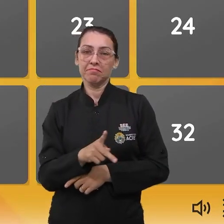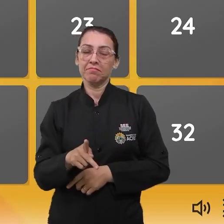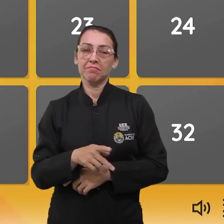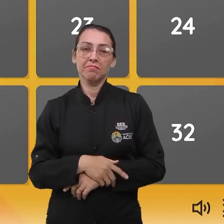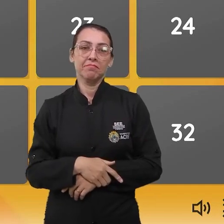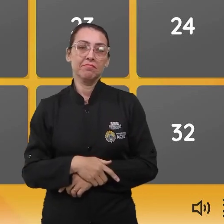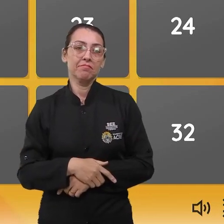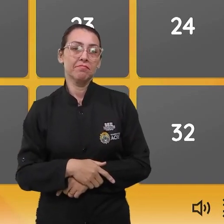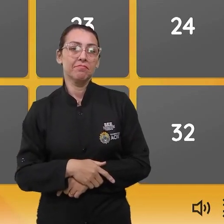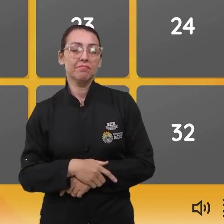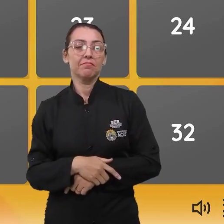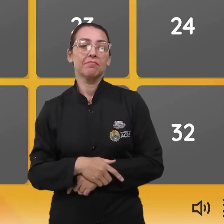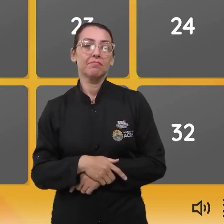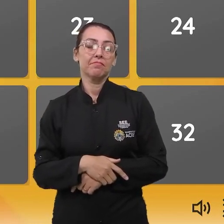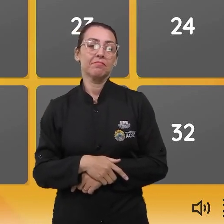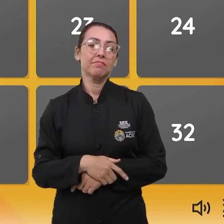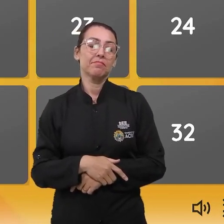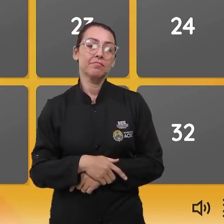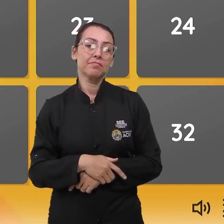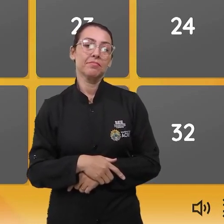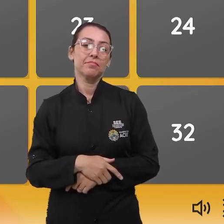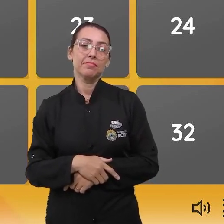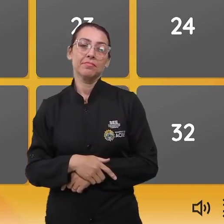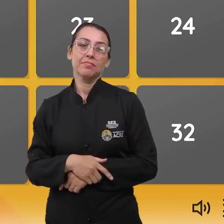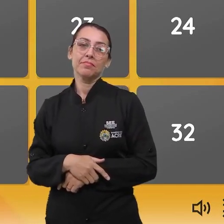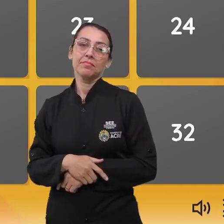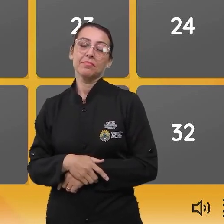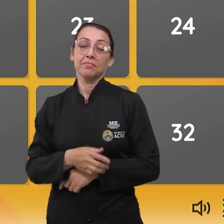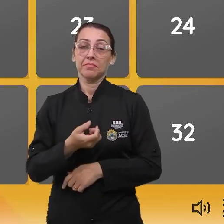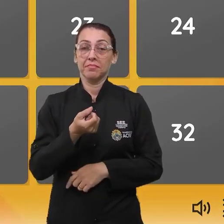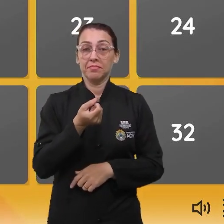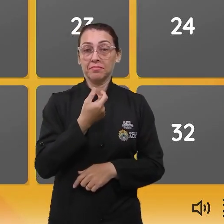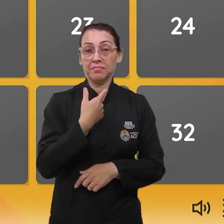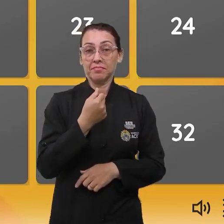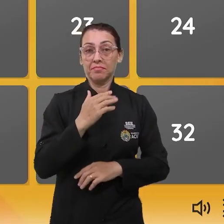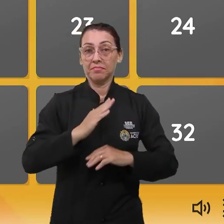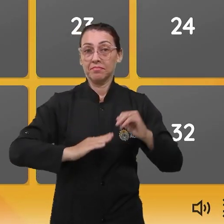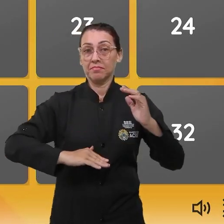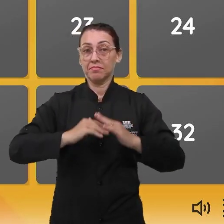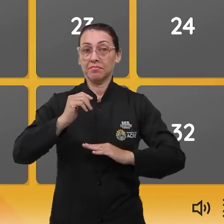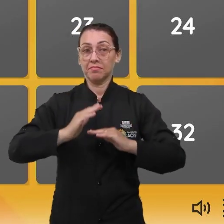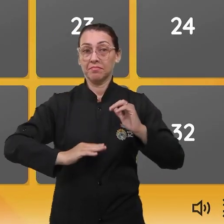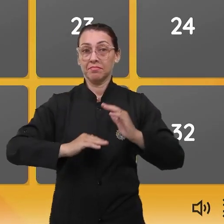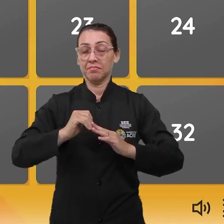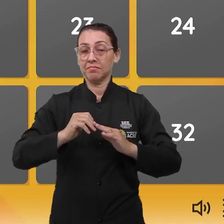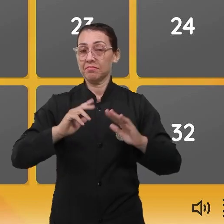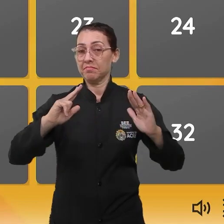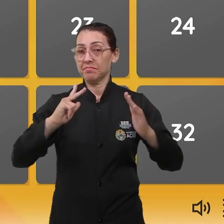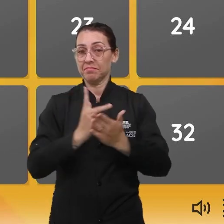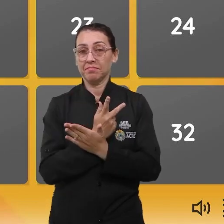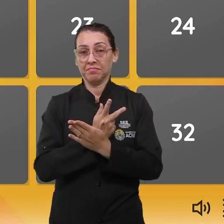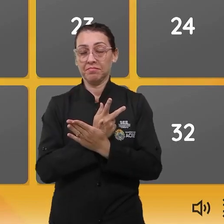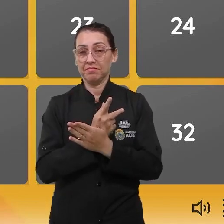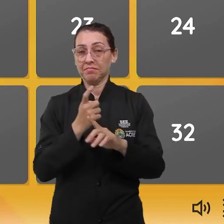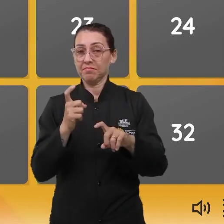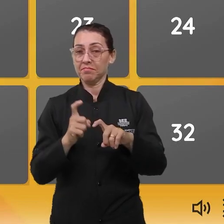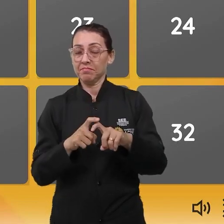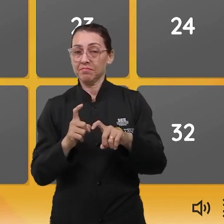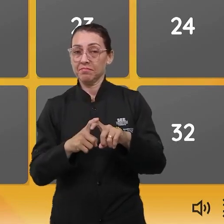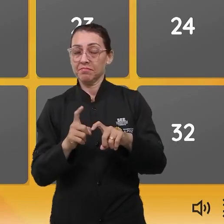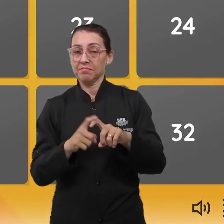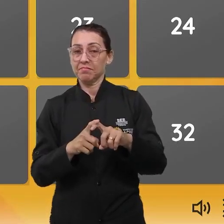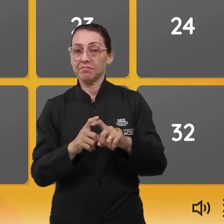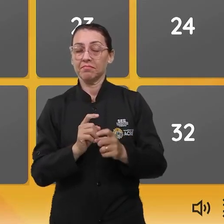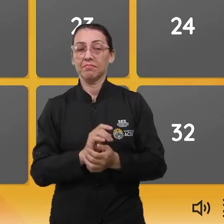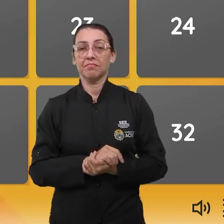Onde é que tá? Onde é que tá outra farmácia? Profissional da farmácia. Ah, quase, médico. Então